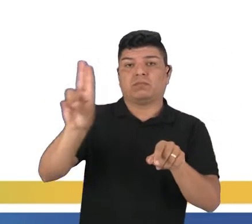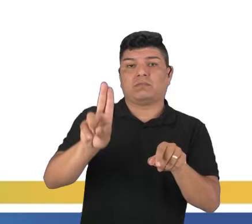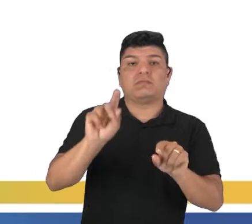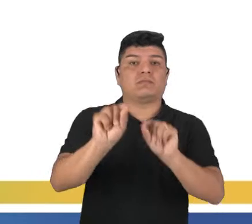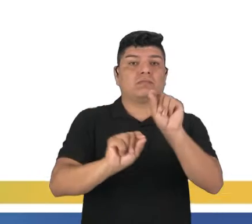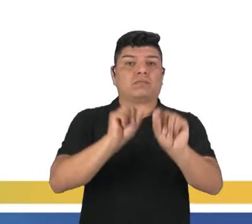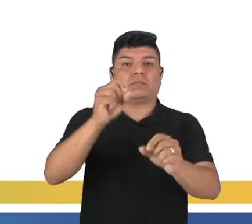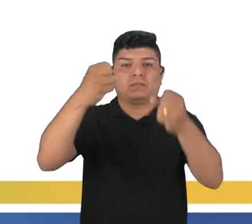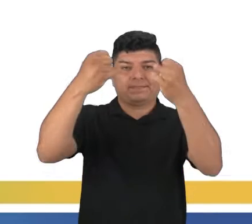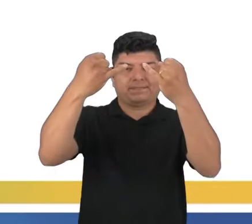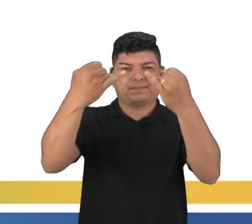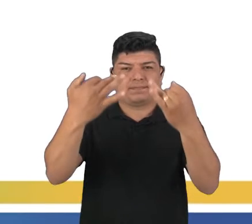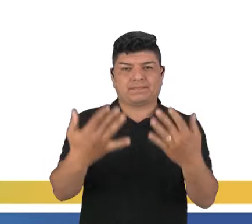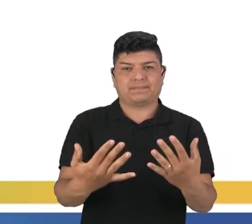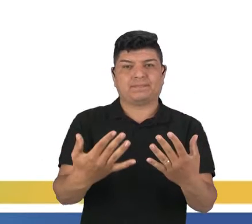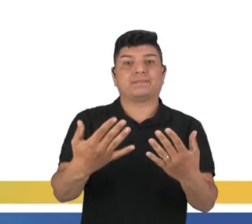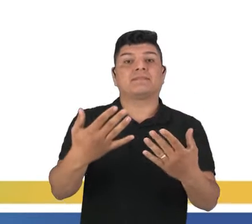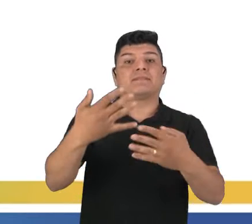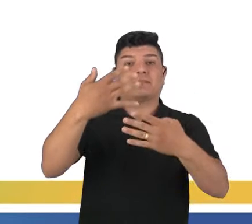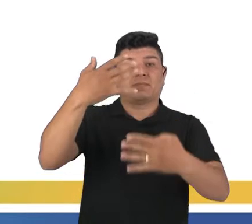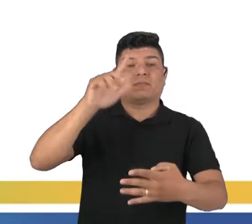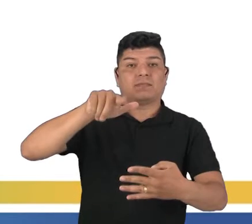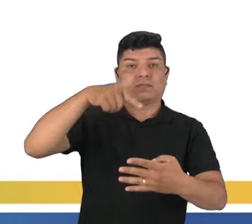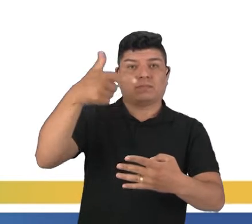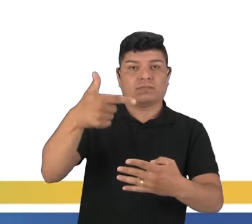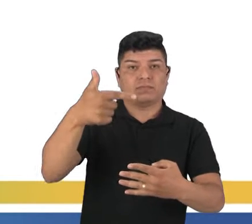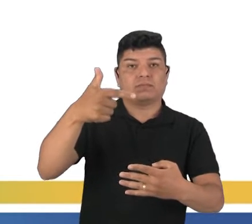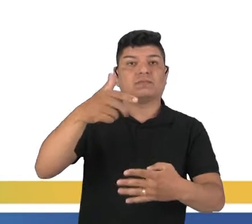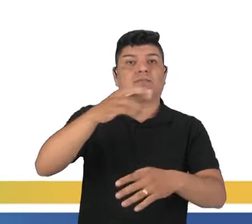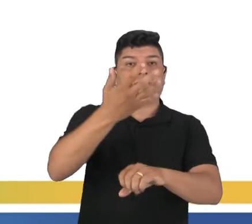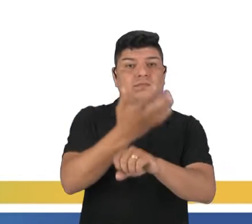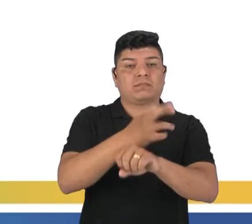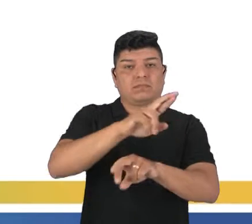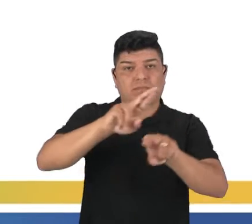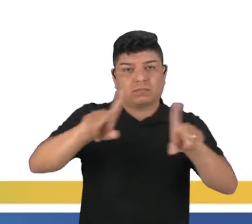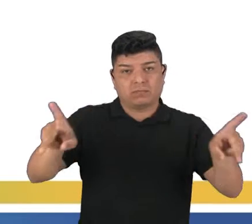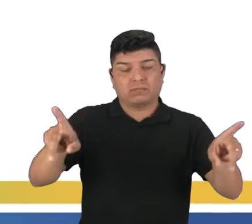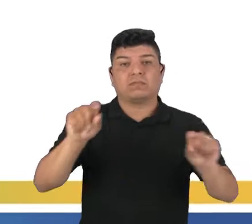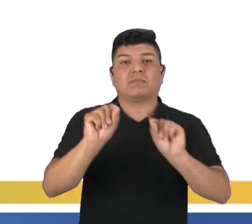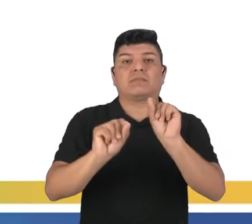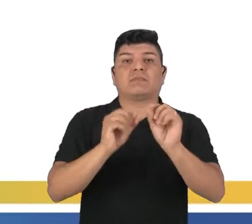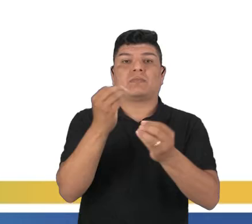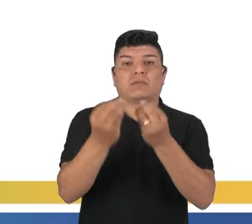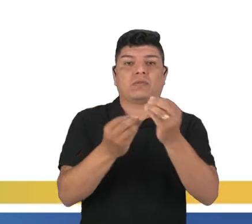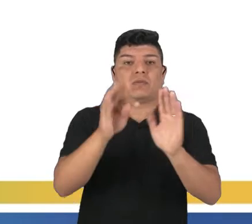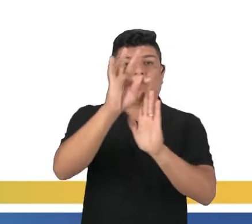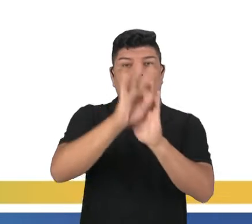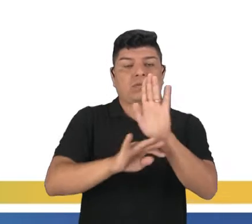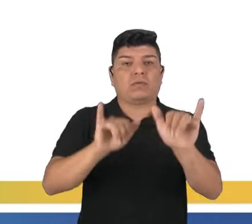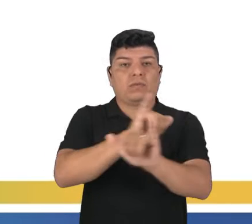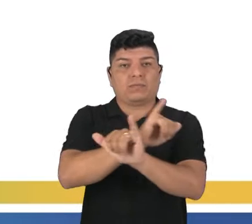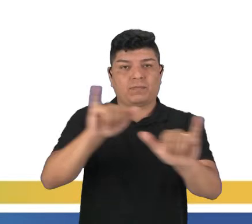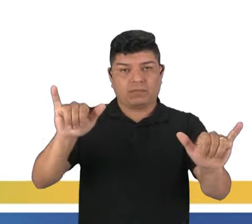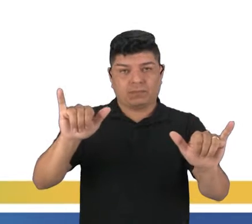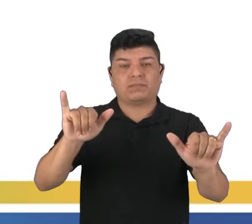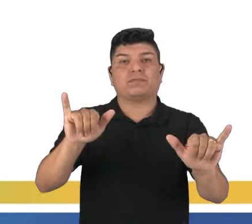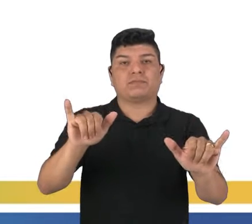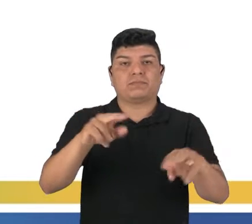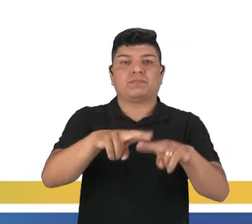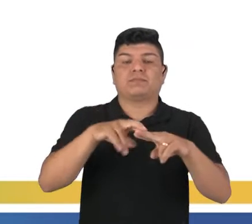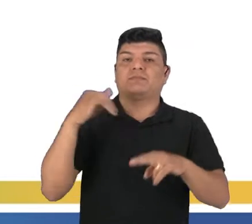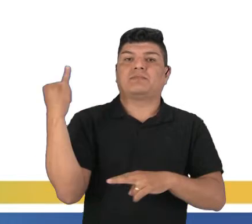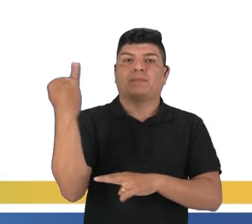para isso o quê? Explicações e dados de outras áreas, tá? A fim de funcionar como um texto informativo.